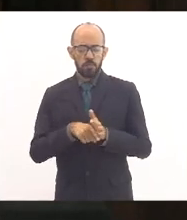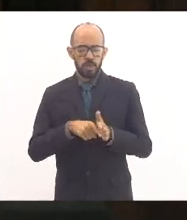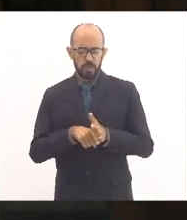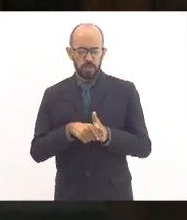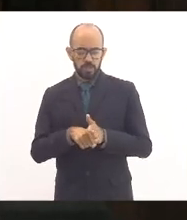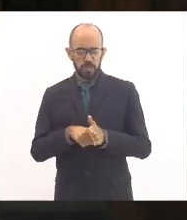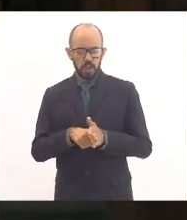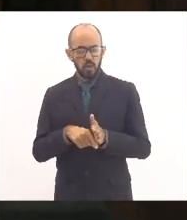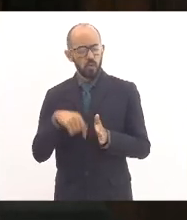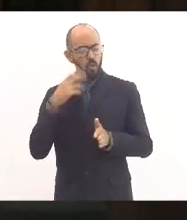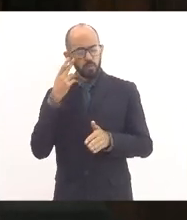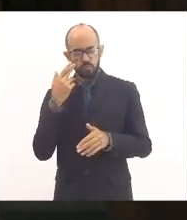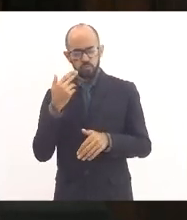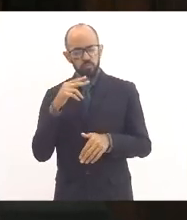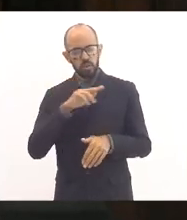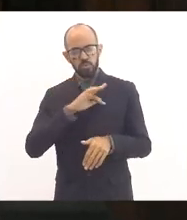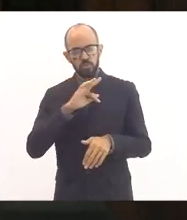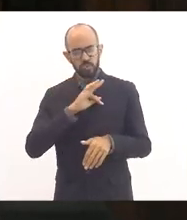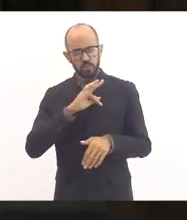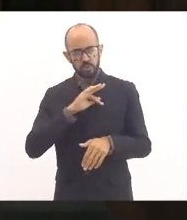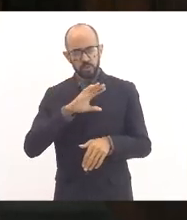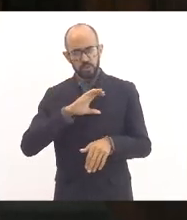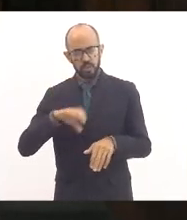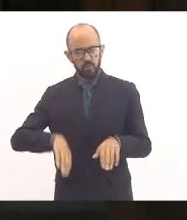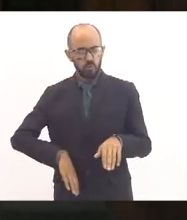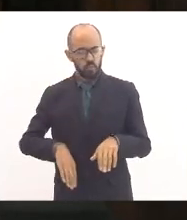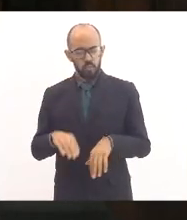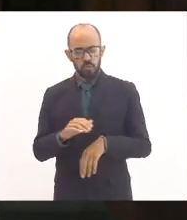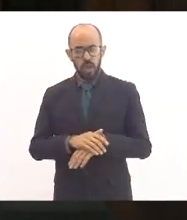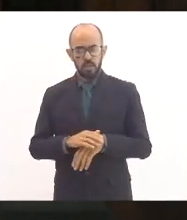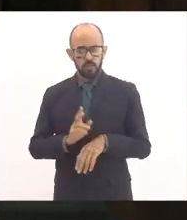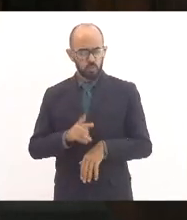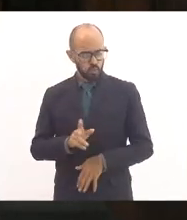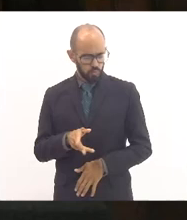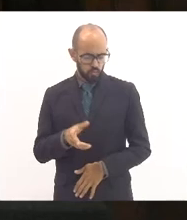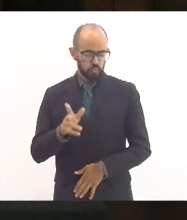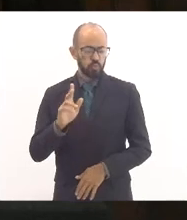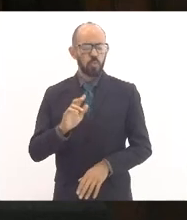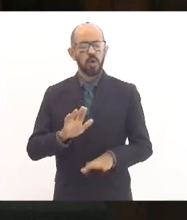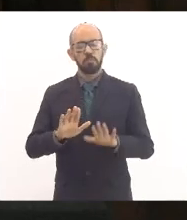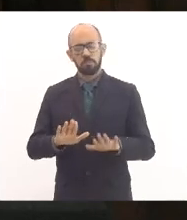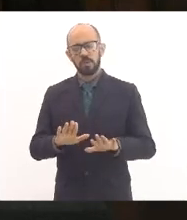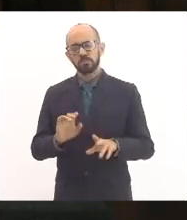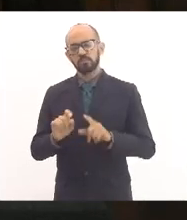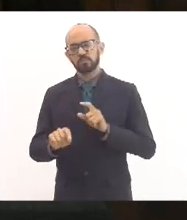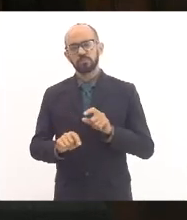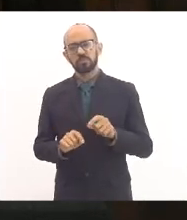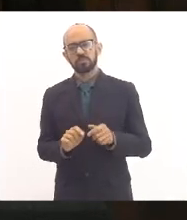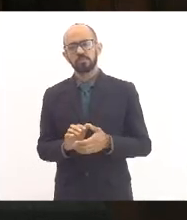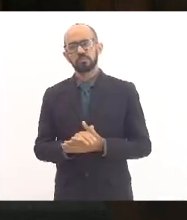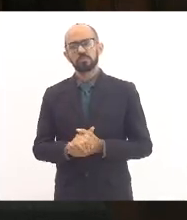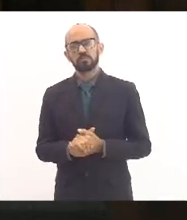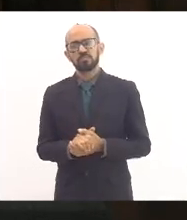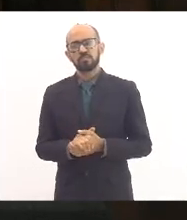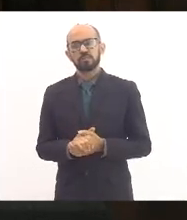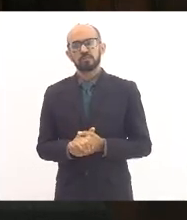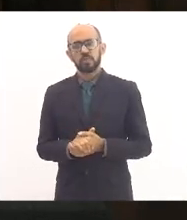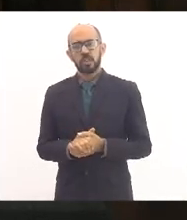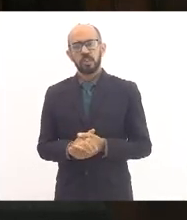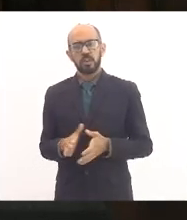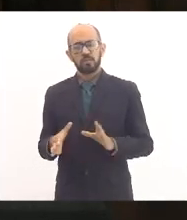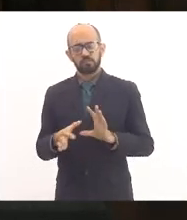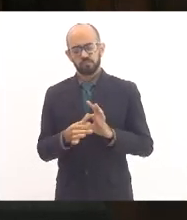da Polícia Civil do seio da Polícia Civil tá Continuará com como os